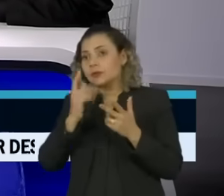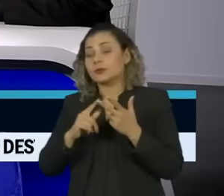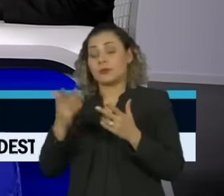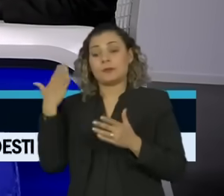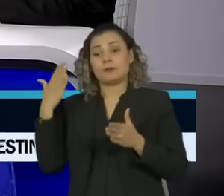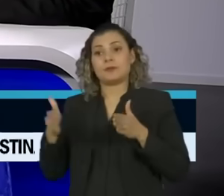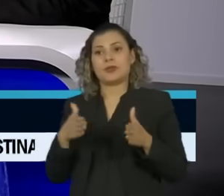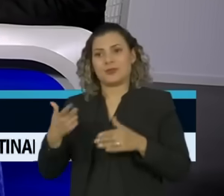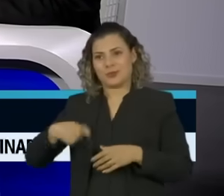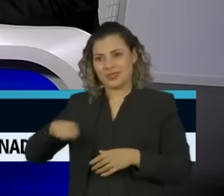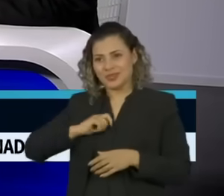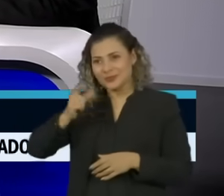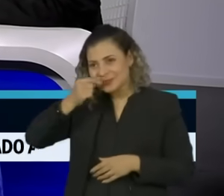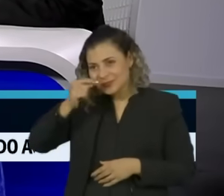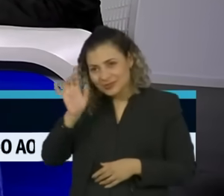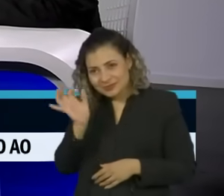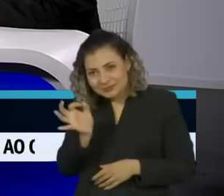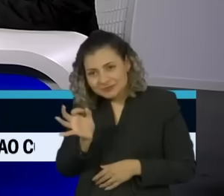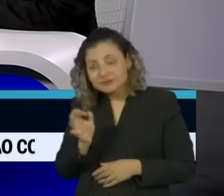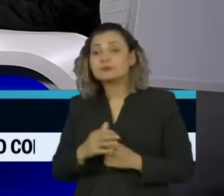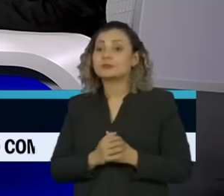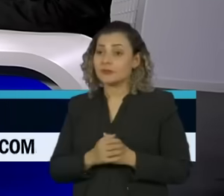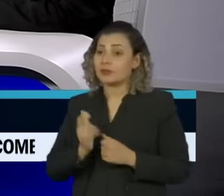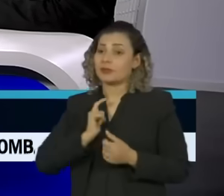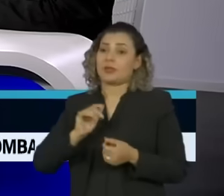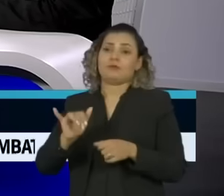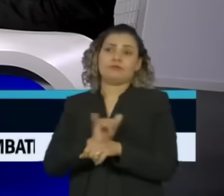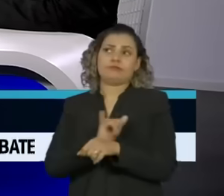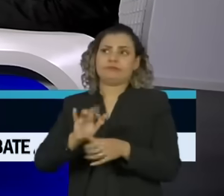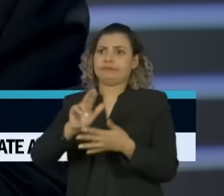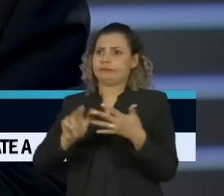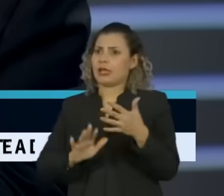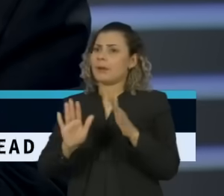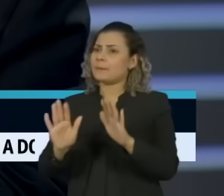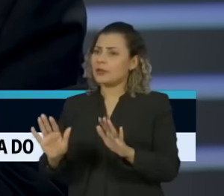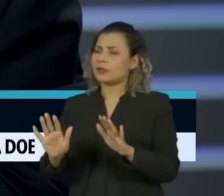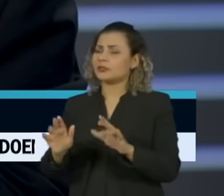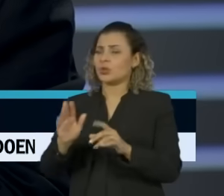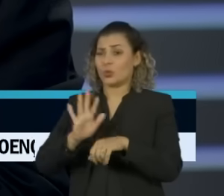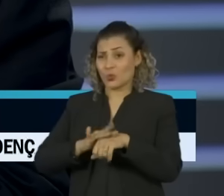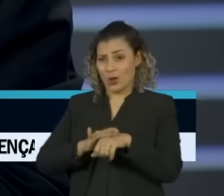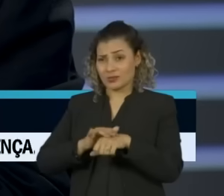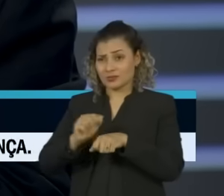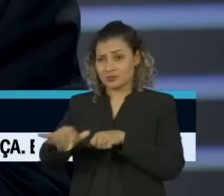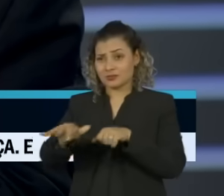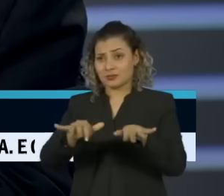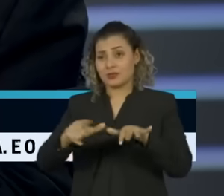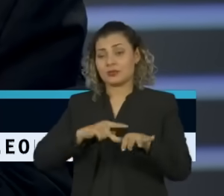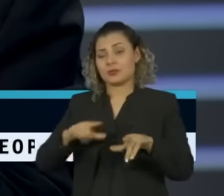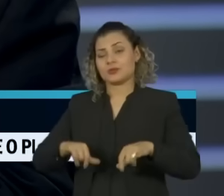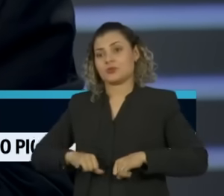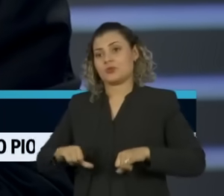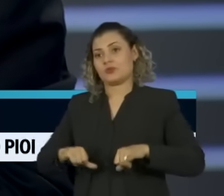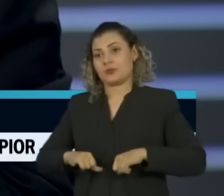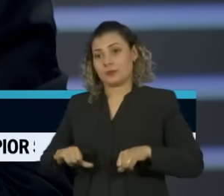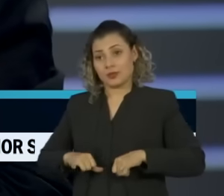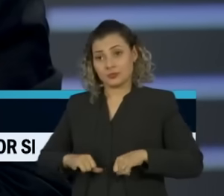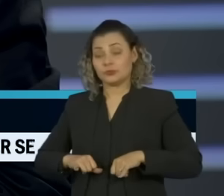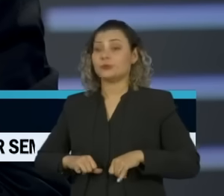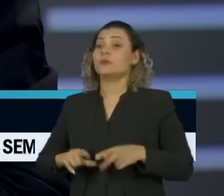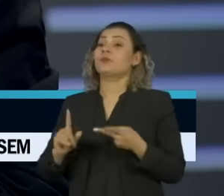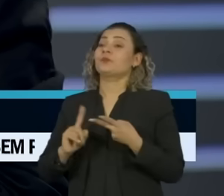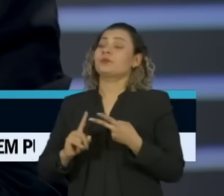gripe espanhola, a gente tem uma série de técnicas, mas as epidemias, elas causam sofrimento, depois elas